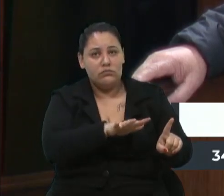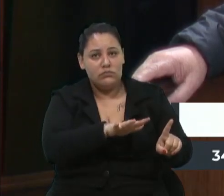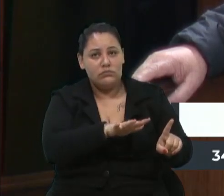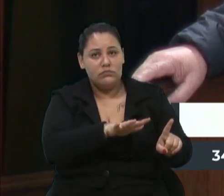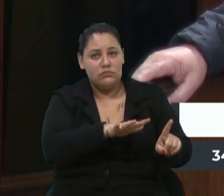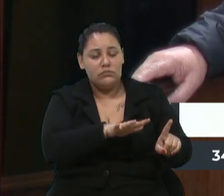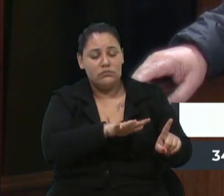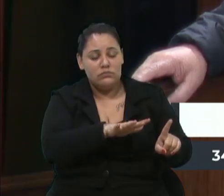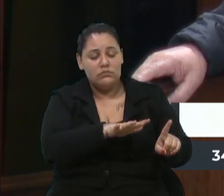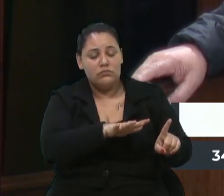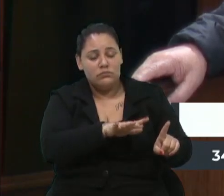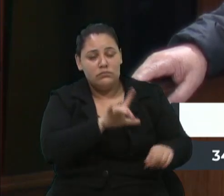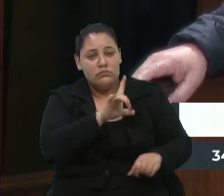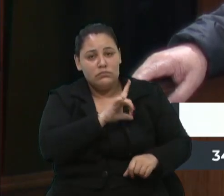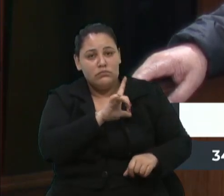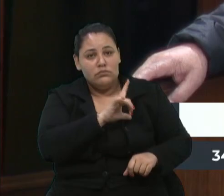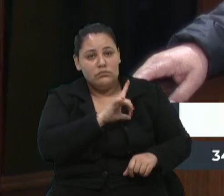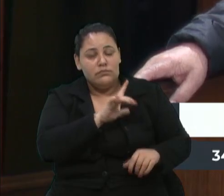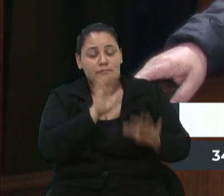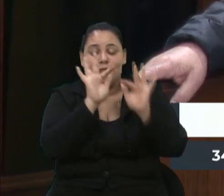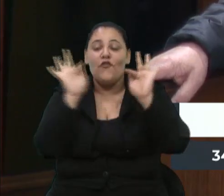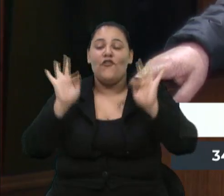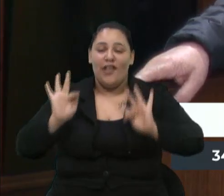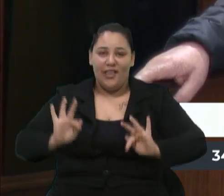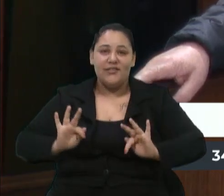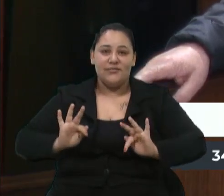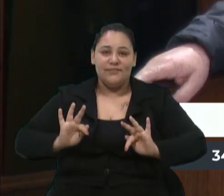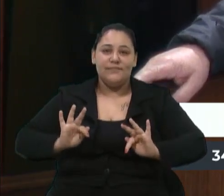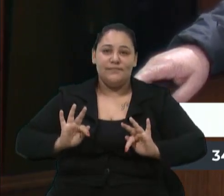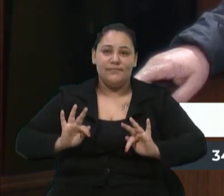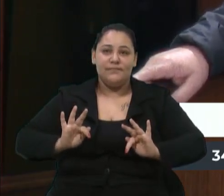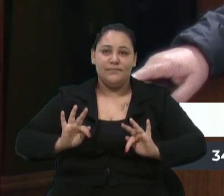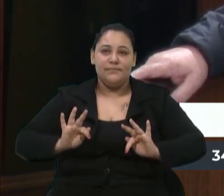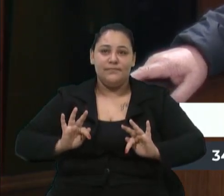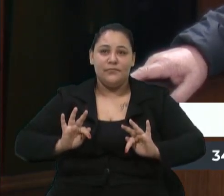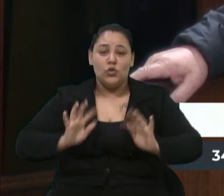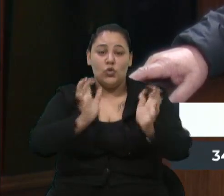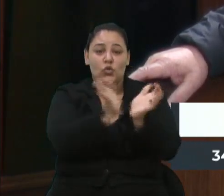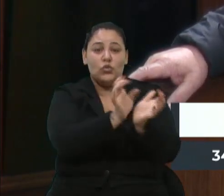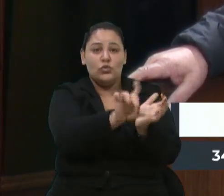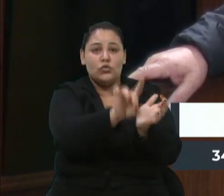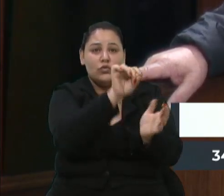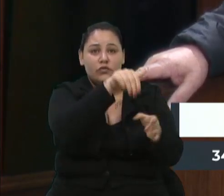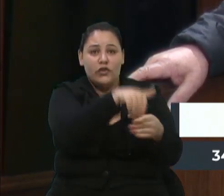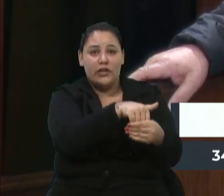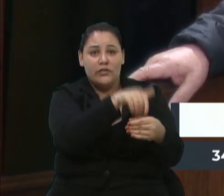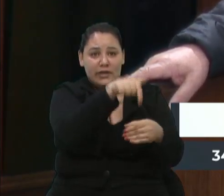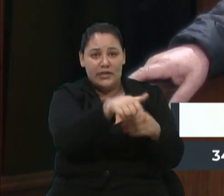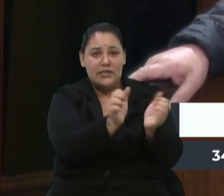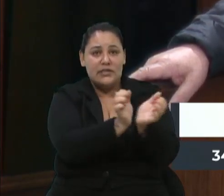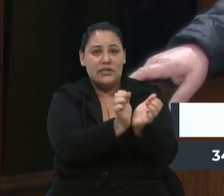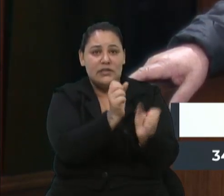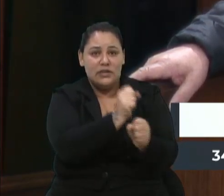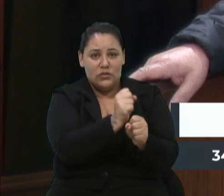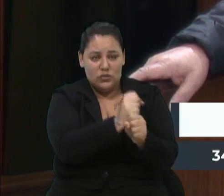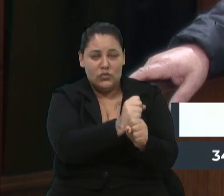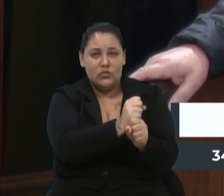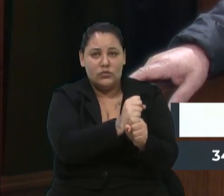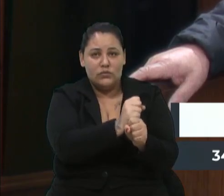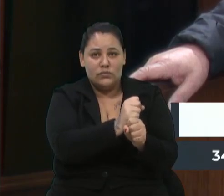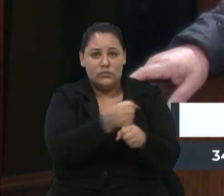estão contentes com aquela direção que foi eleita ainda este ano, e agora